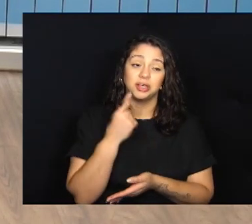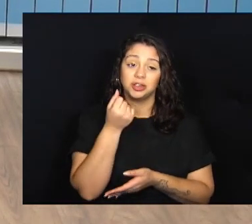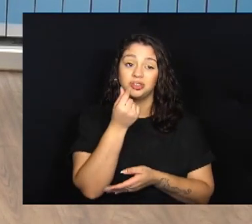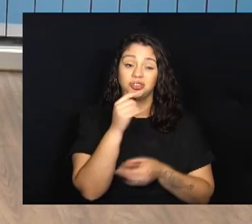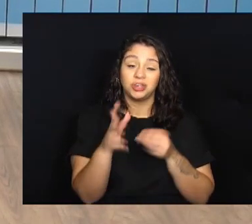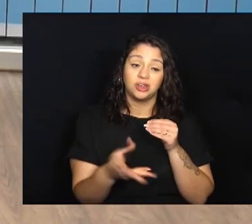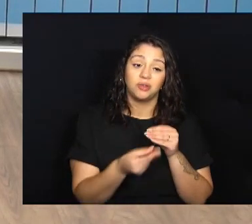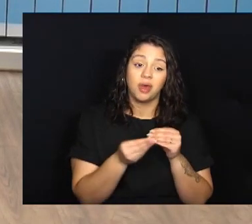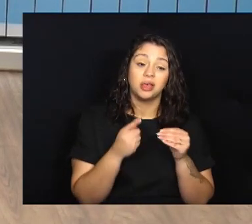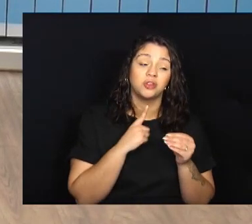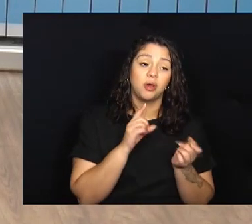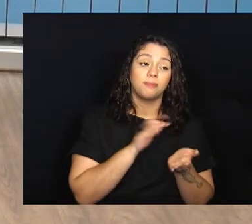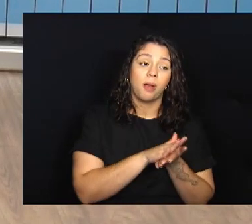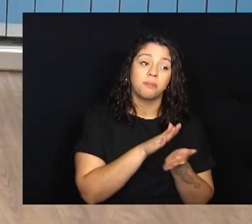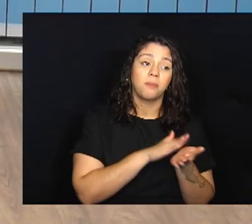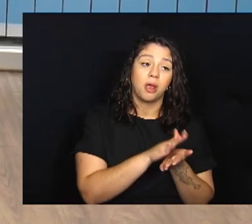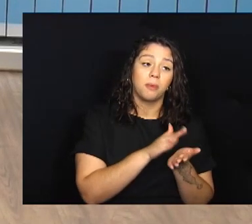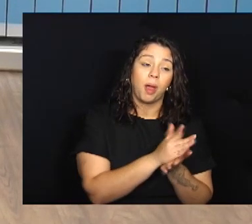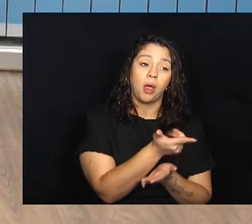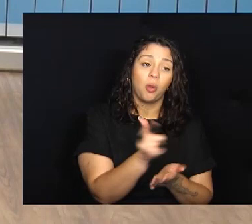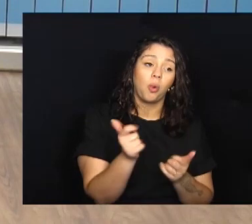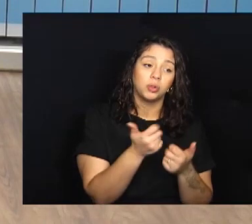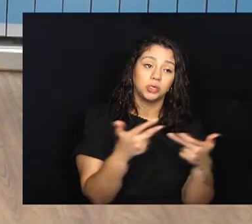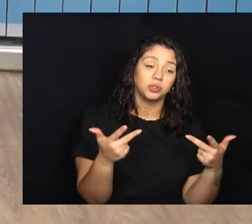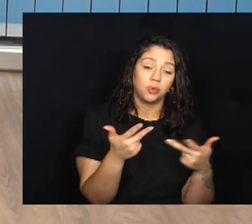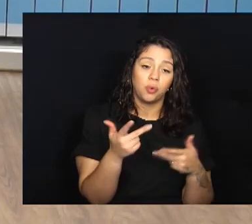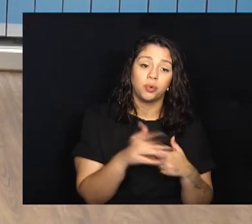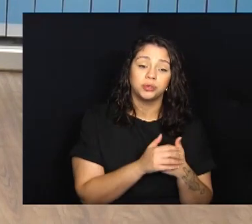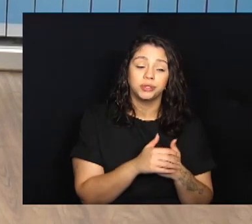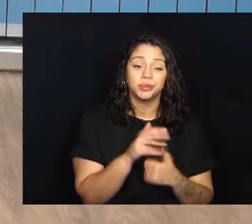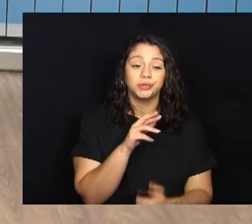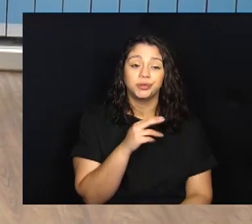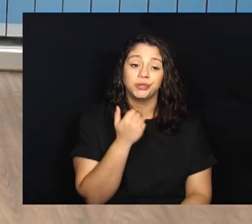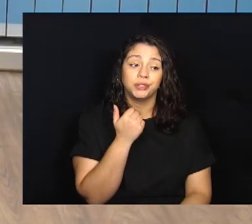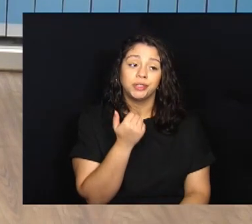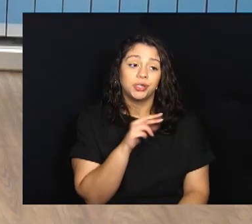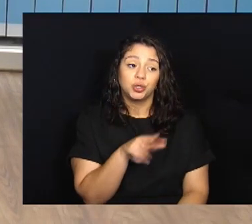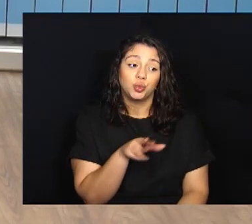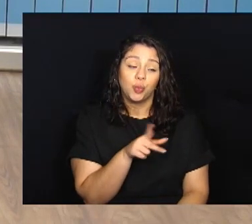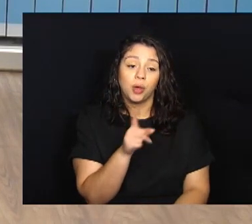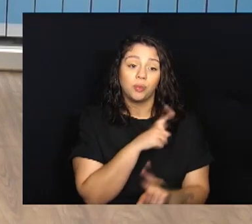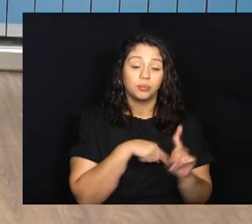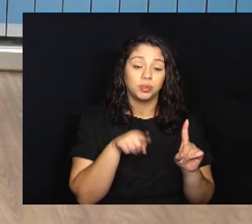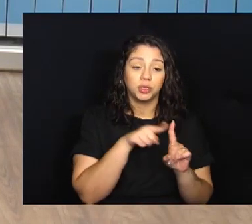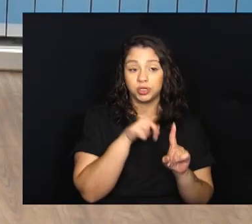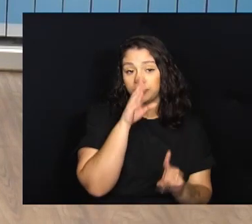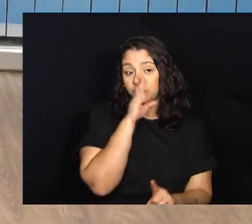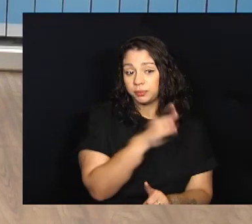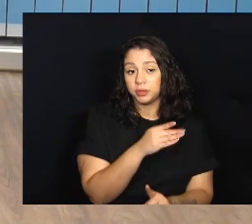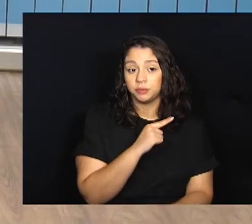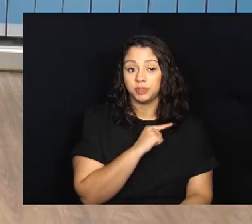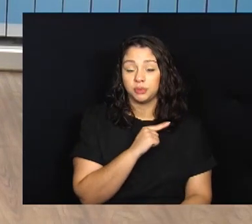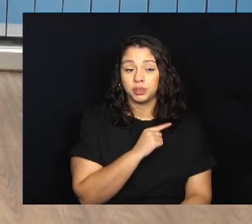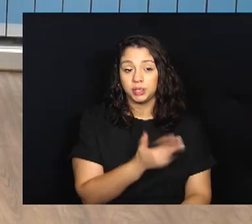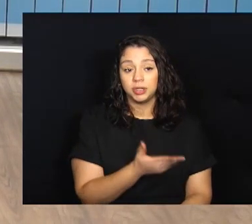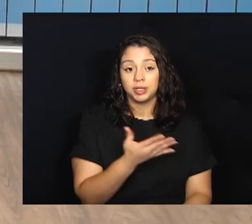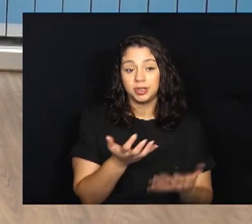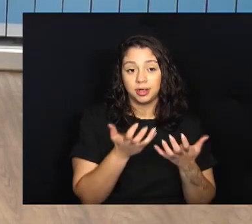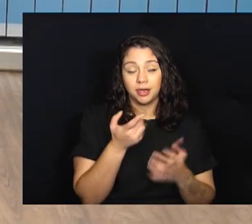acabar gastando com outras coisas que não seriam aí os objetivos que ela está querendo